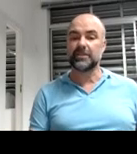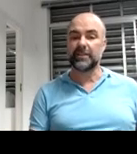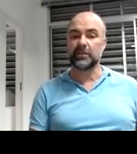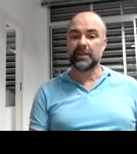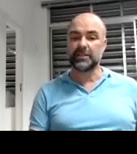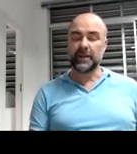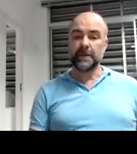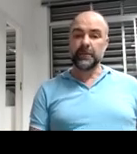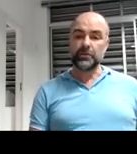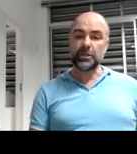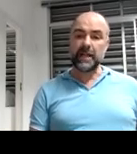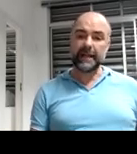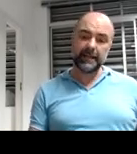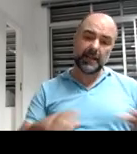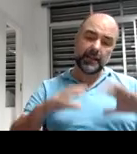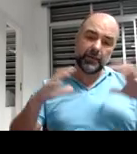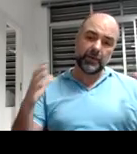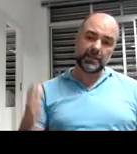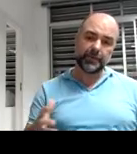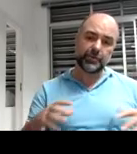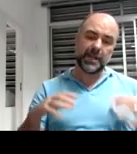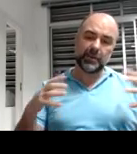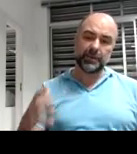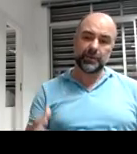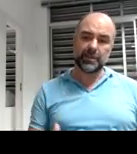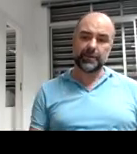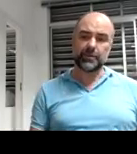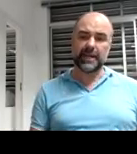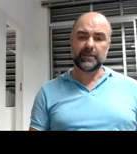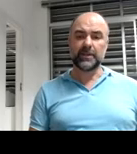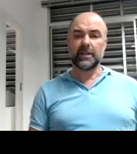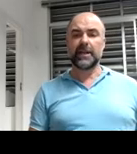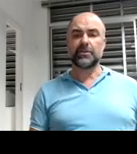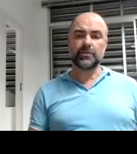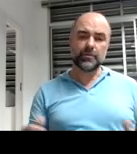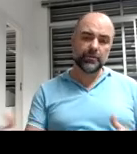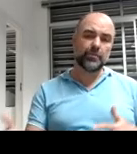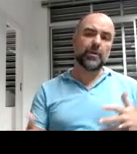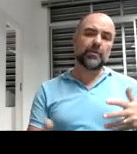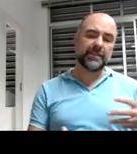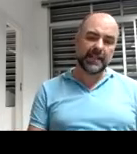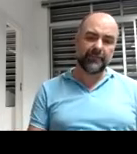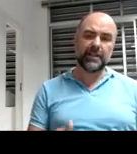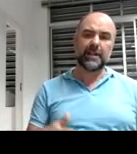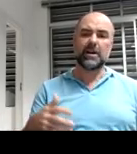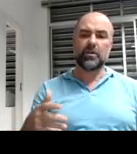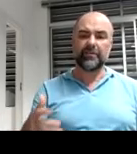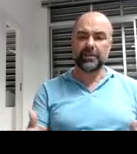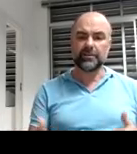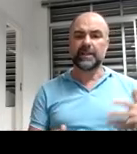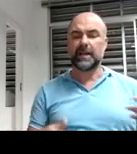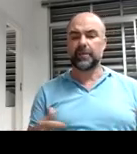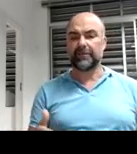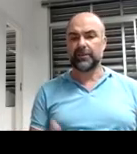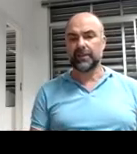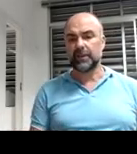Tecnologias Inovadoras. E o Schneider, que criou esse projeto, mandou esse projeto, né, junto com a Universidade Federal, o Governo